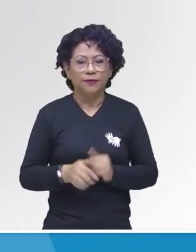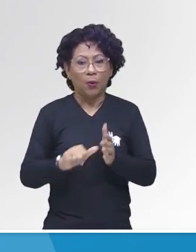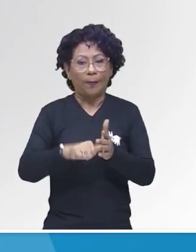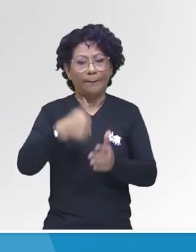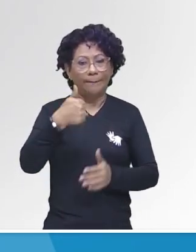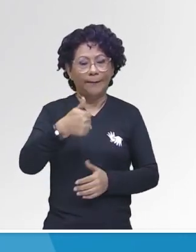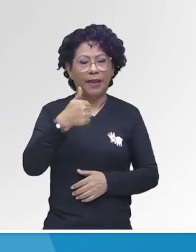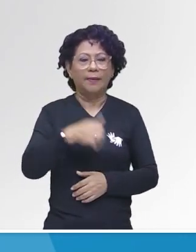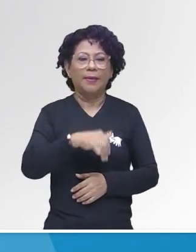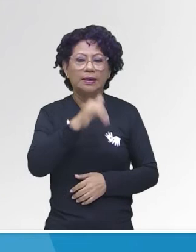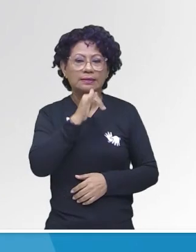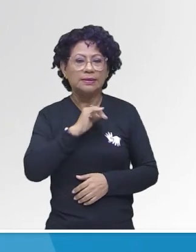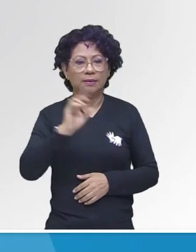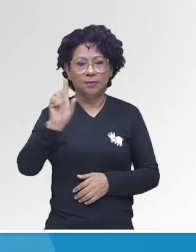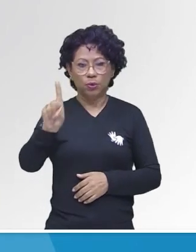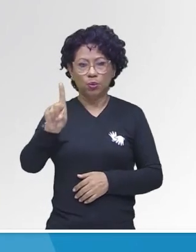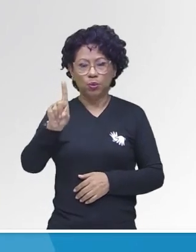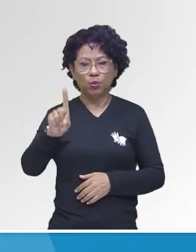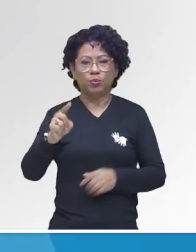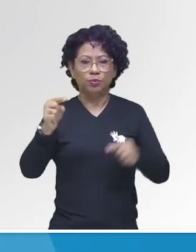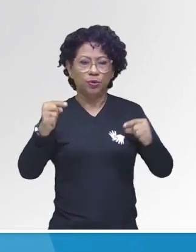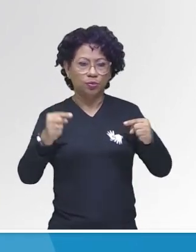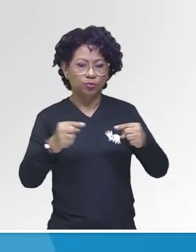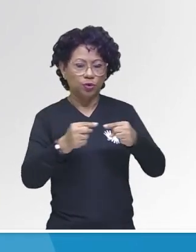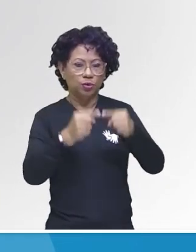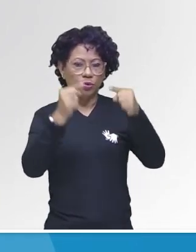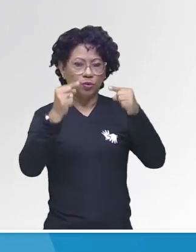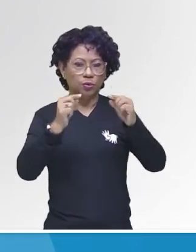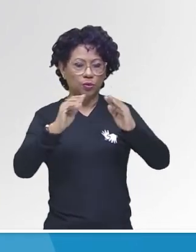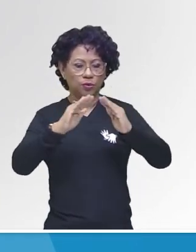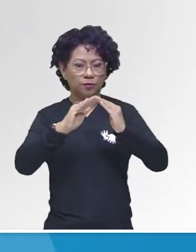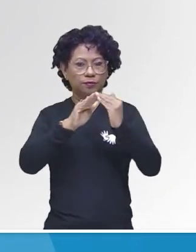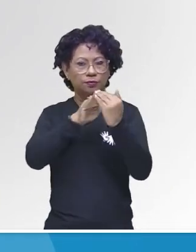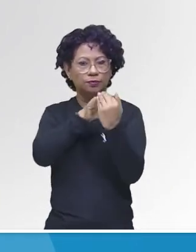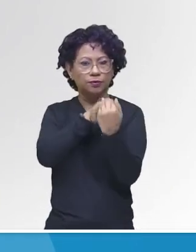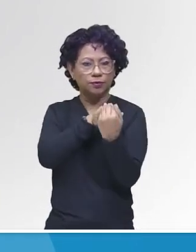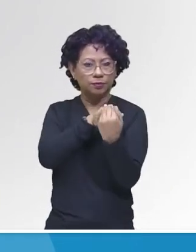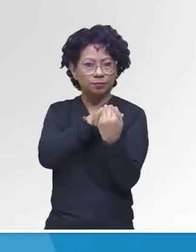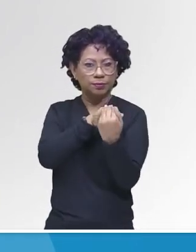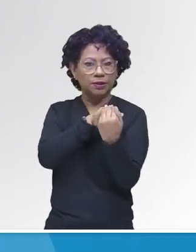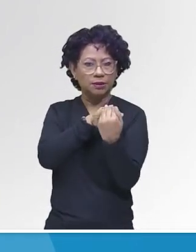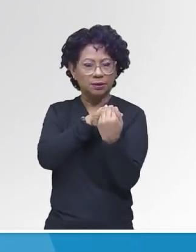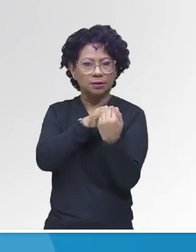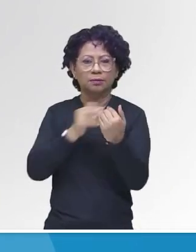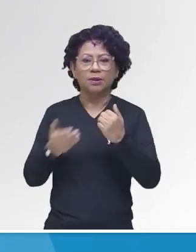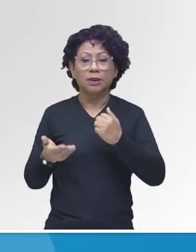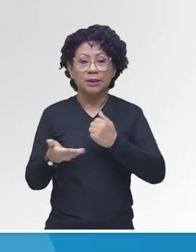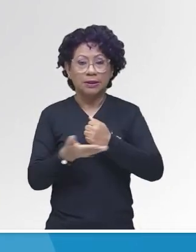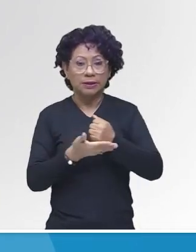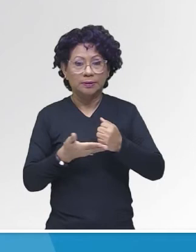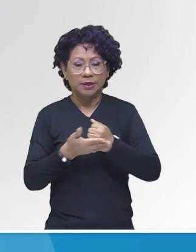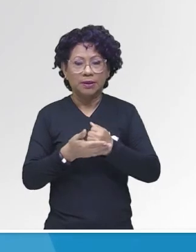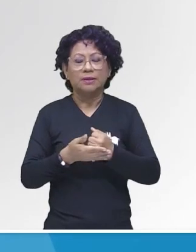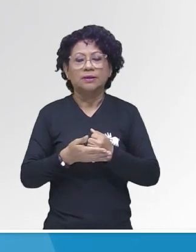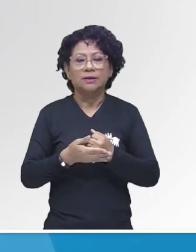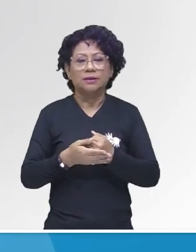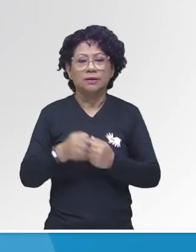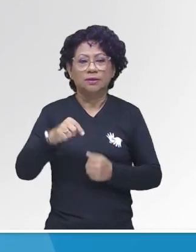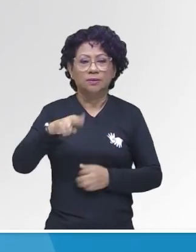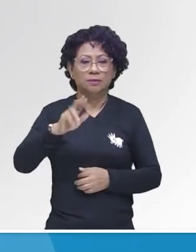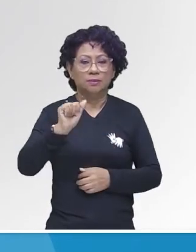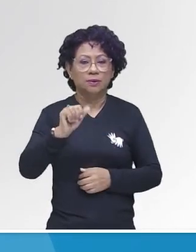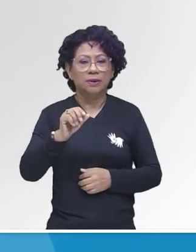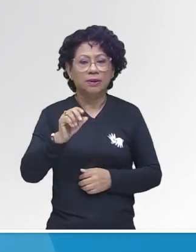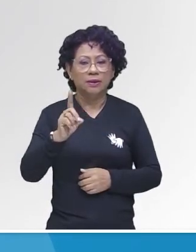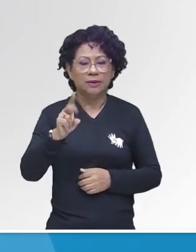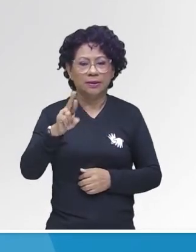Temos aí o exemplo 1, ó. De acordo com a pirâmide de base quadrangular, responda às questões. Então essa é